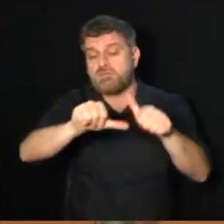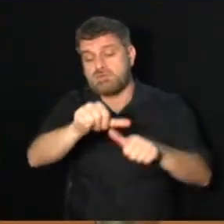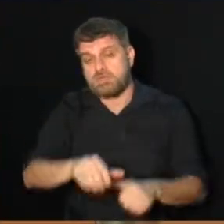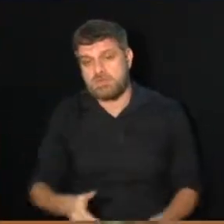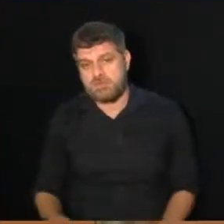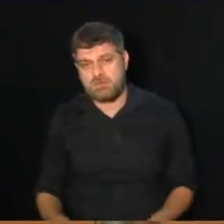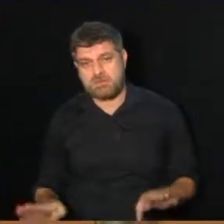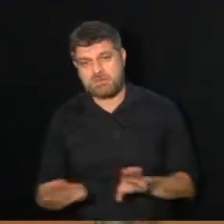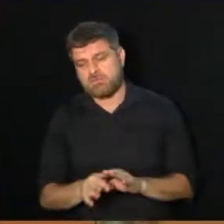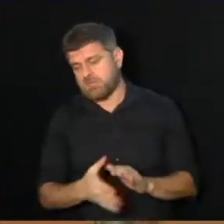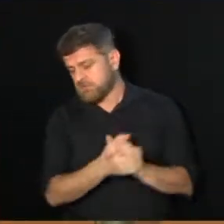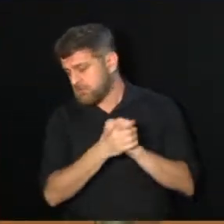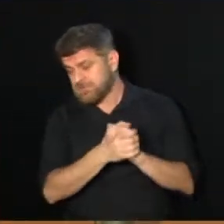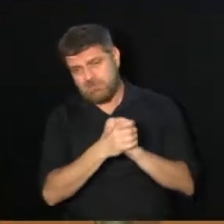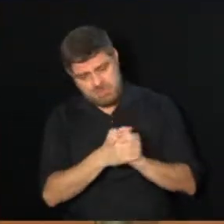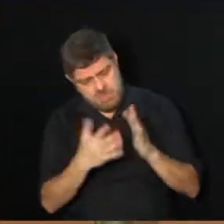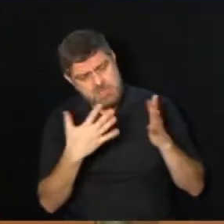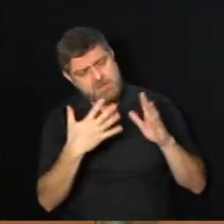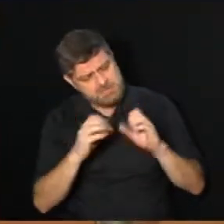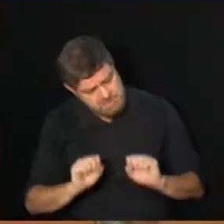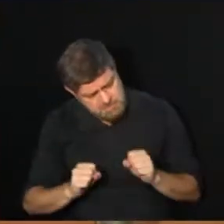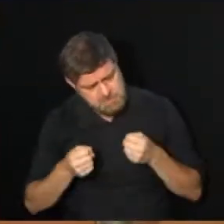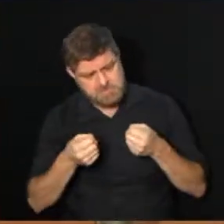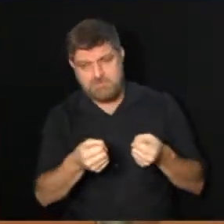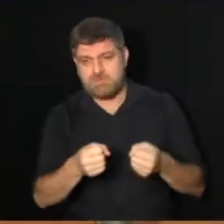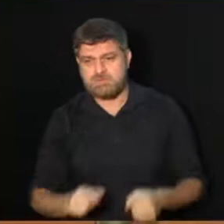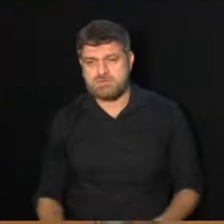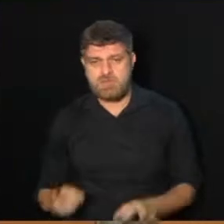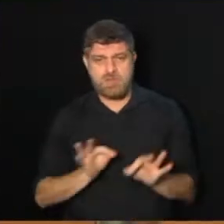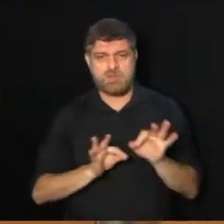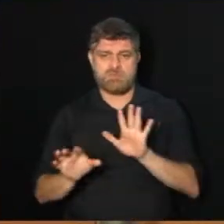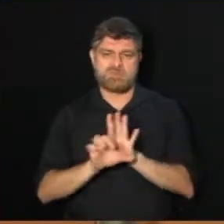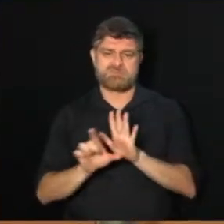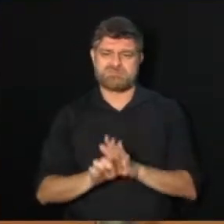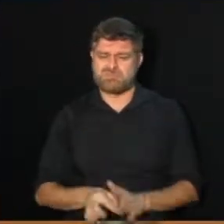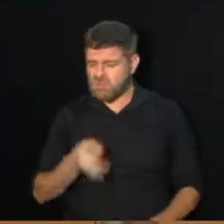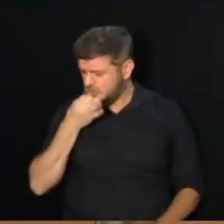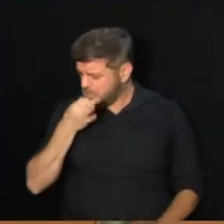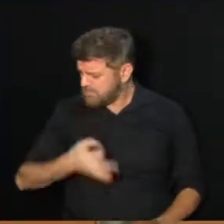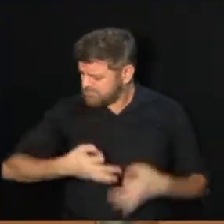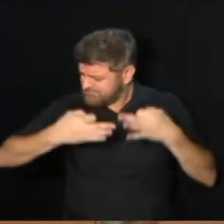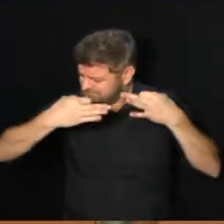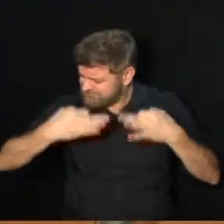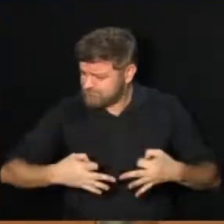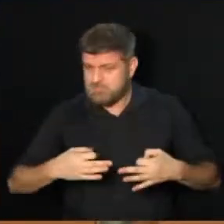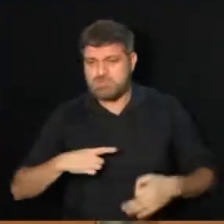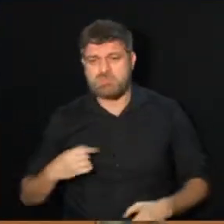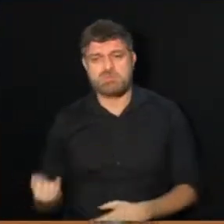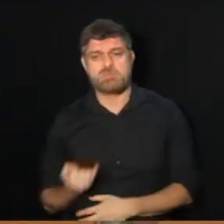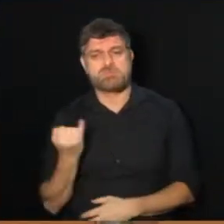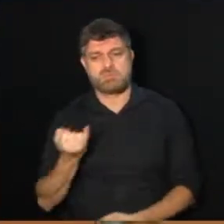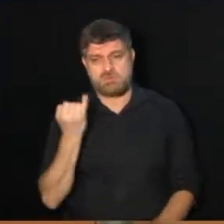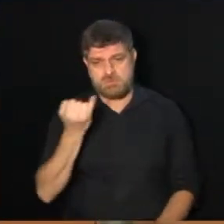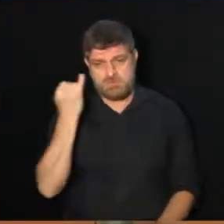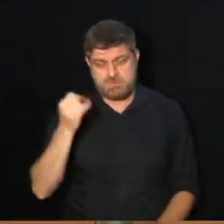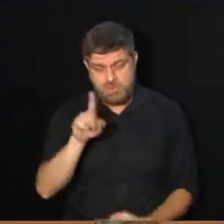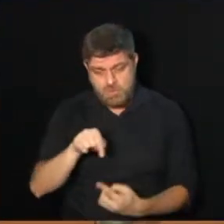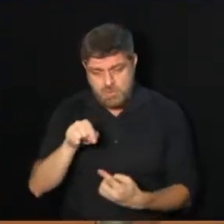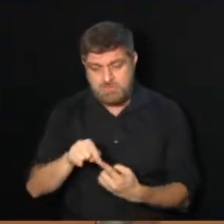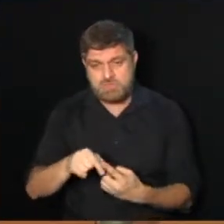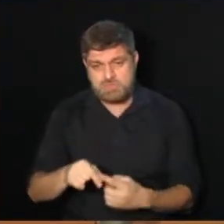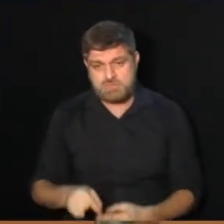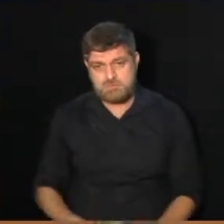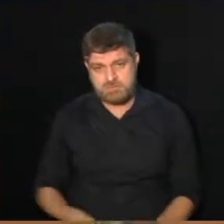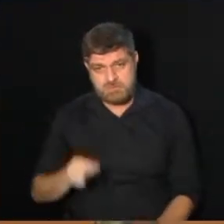E, de resto, parabenizar por esse esforço que produz um projeto, do nosso ponto de vista, muito positivo, muito importante para a questão da